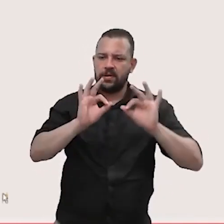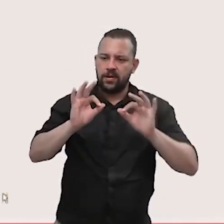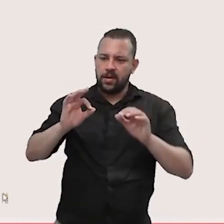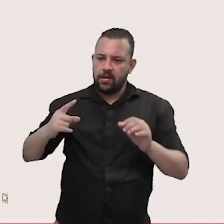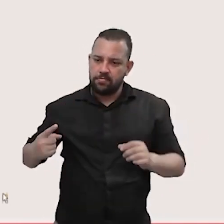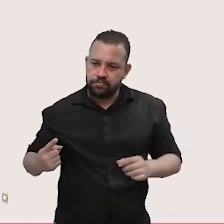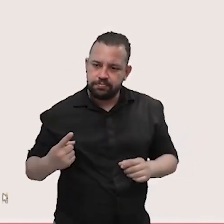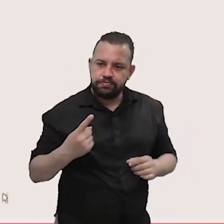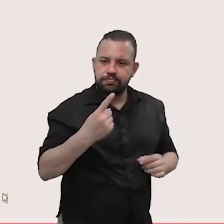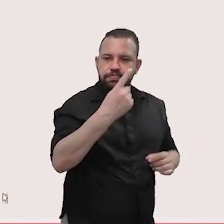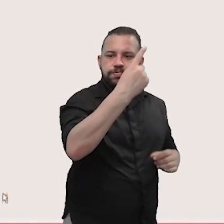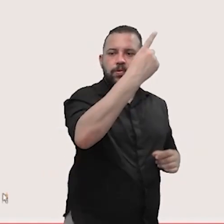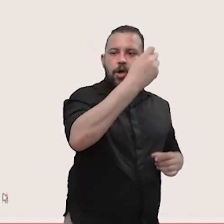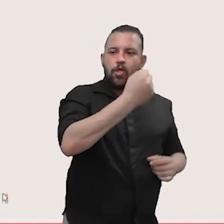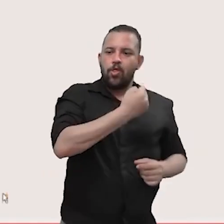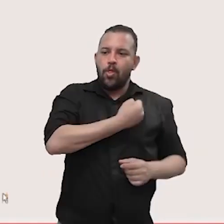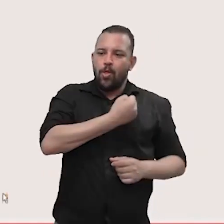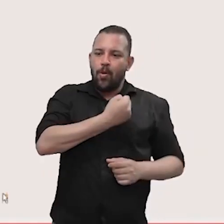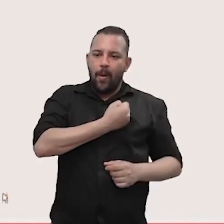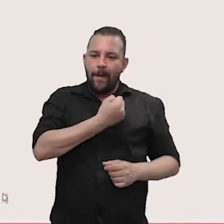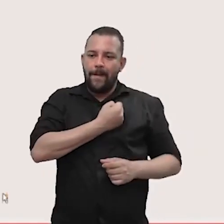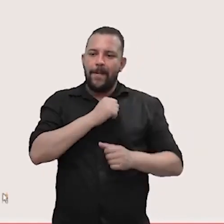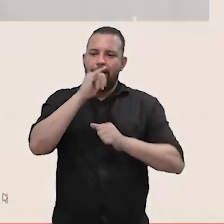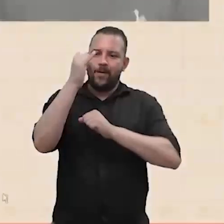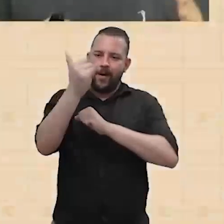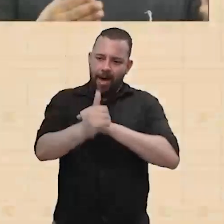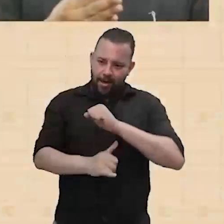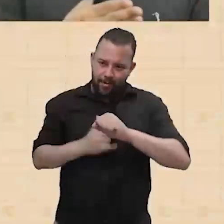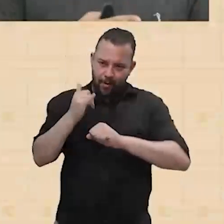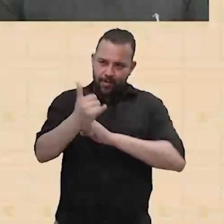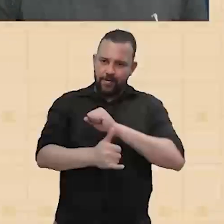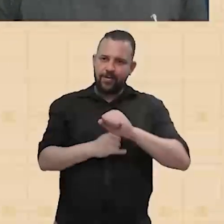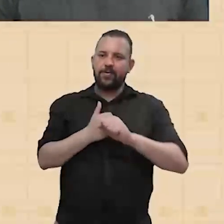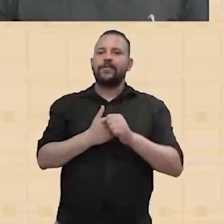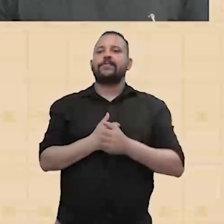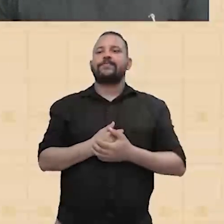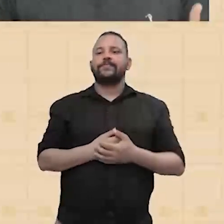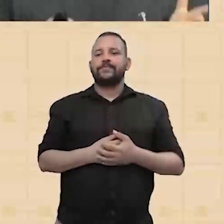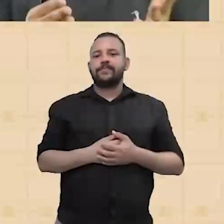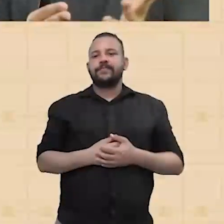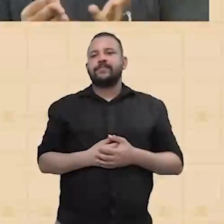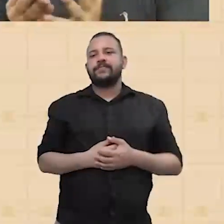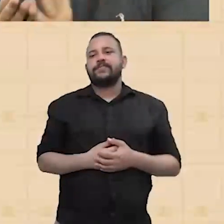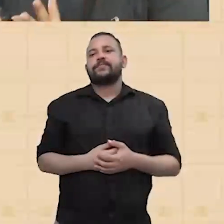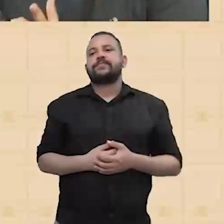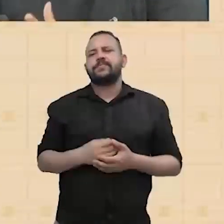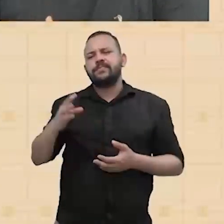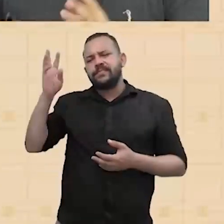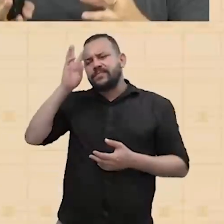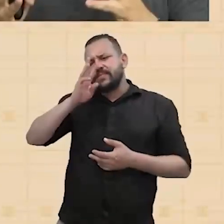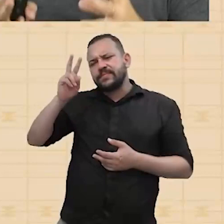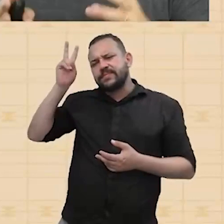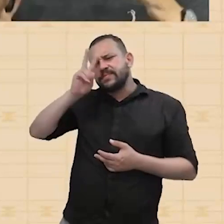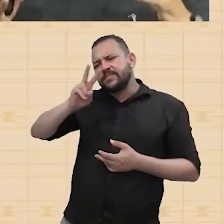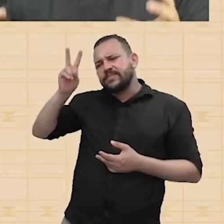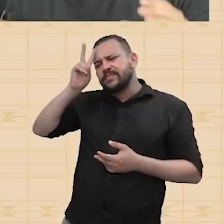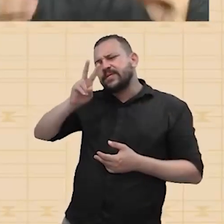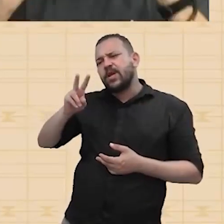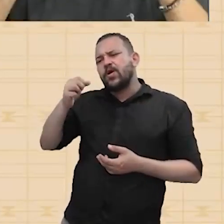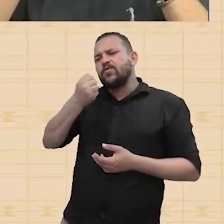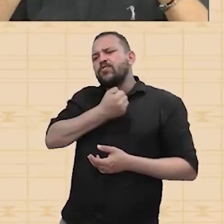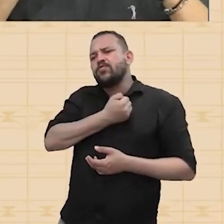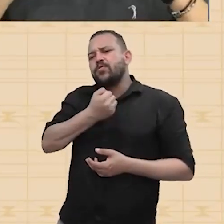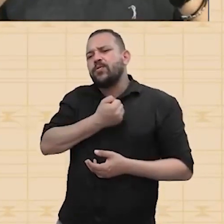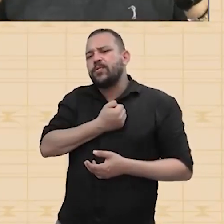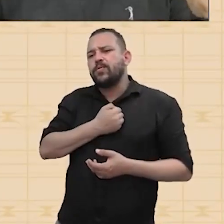crescente de número atômico, ou seja, número atômico, meu querido, você lembra muito bem, que é o número